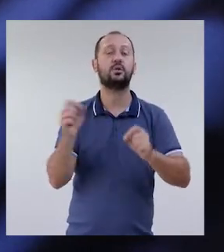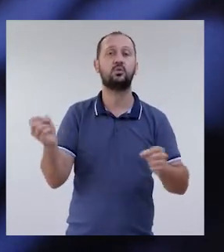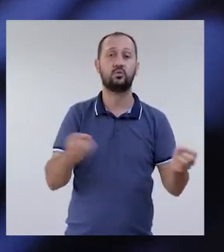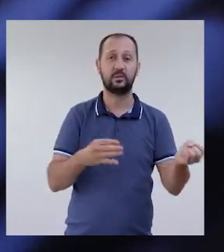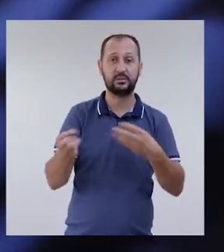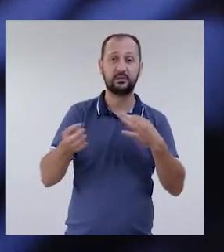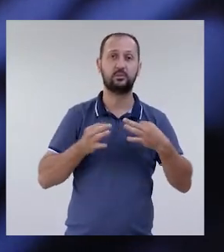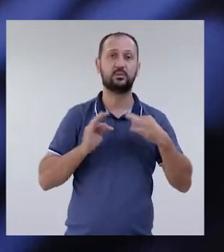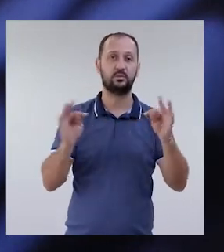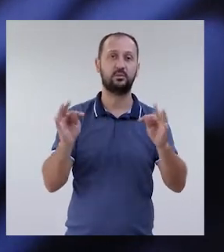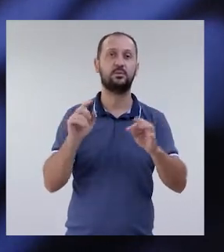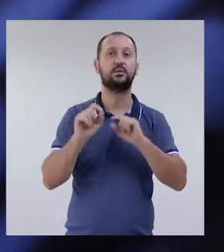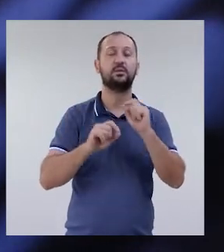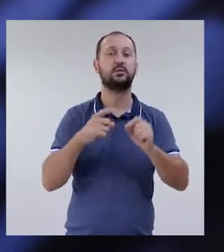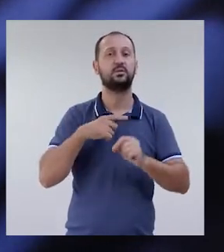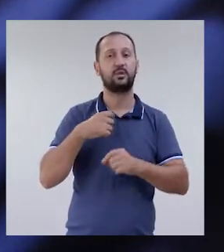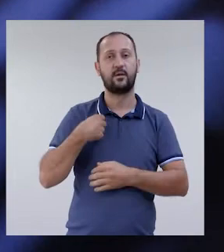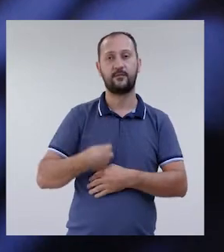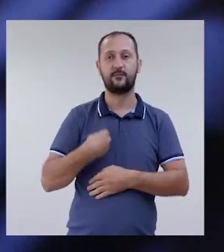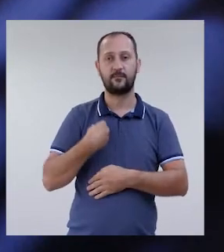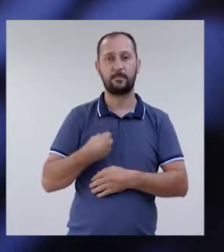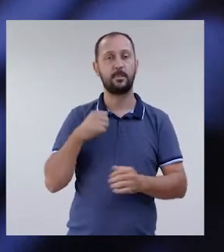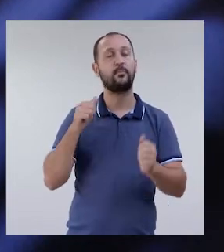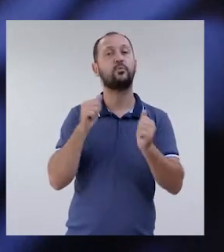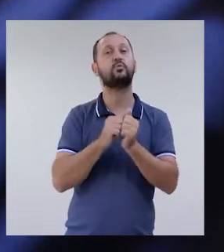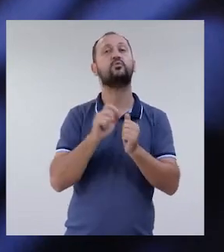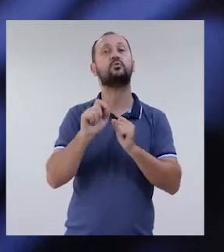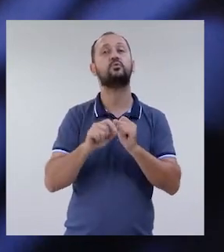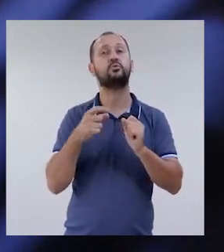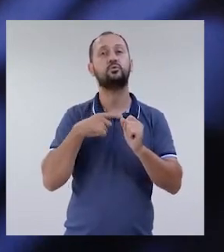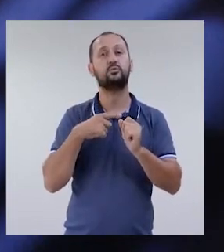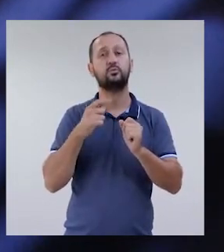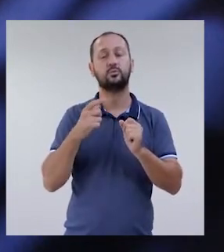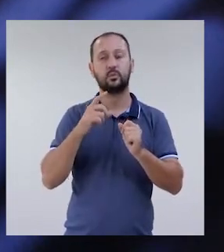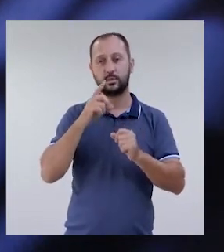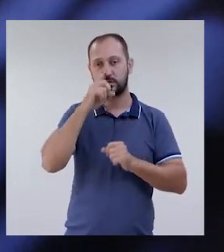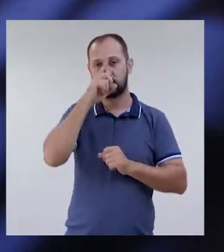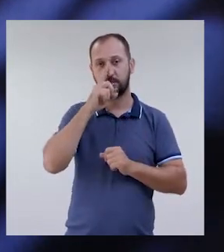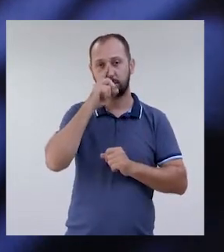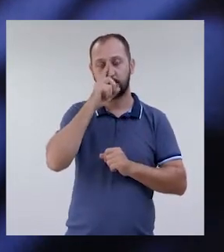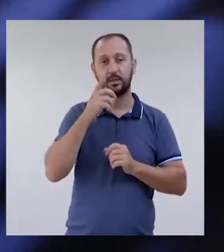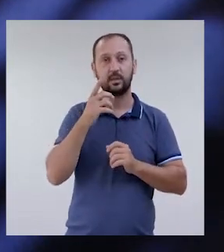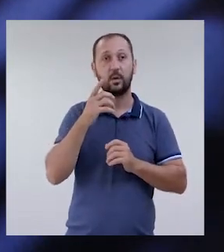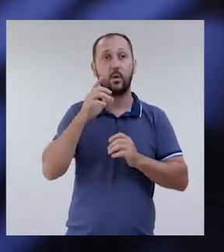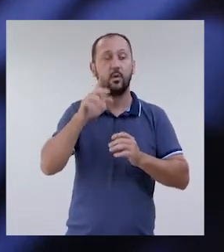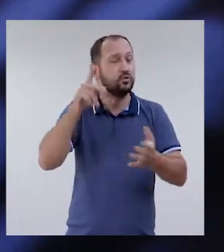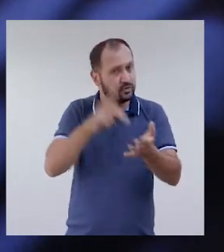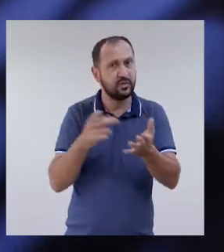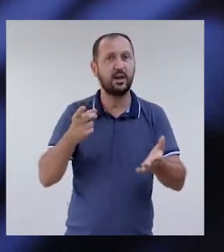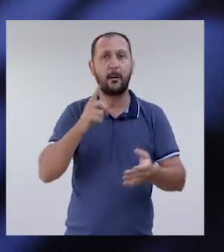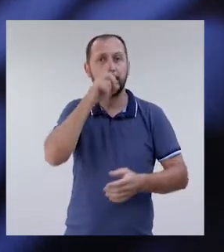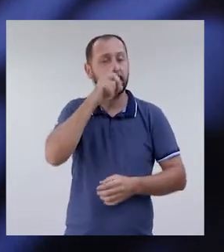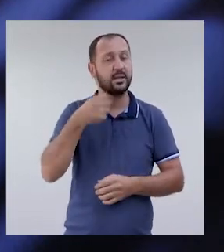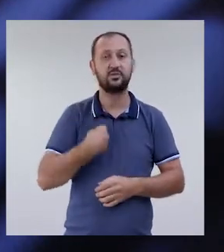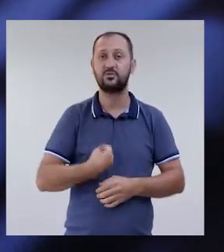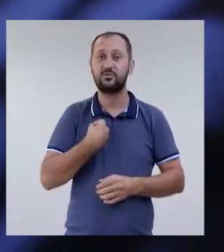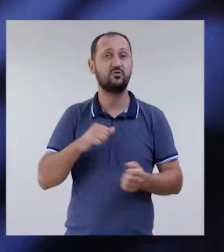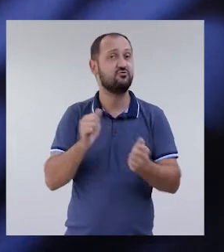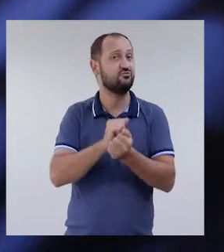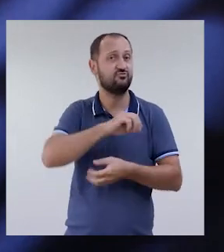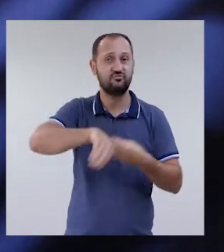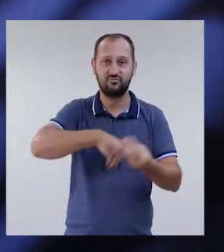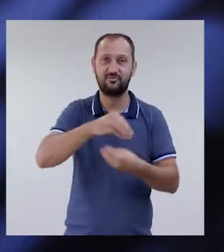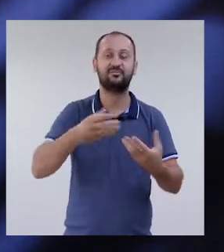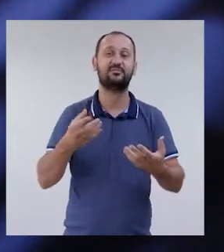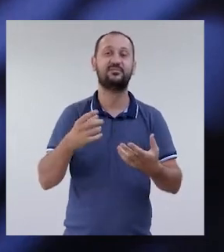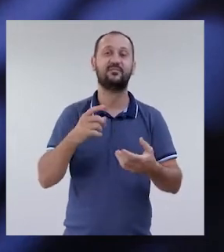com a inovação tecnológica que a gente tem vivido, aliado com a condição de perigo sanitário, com o risco de vida que a gente tem vivido, tudo